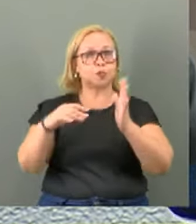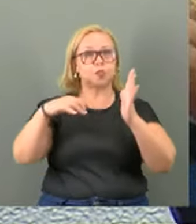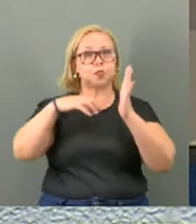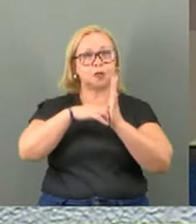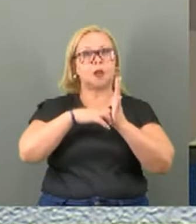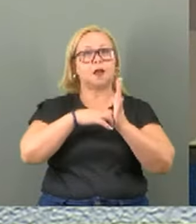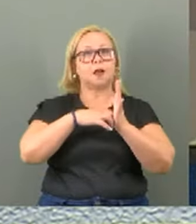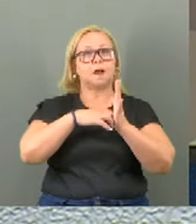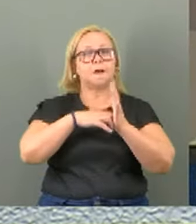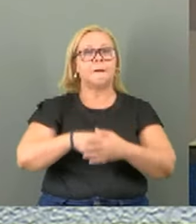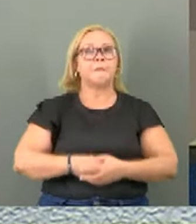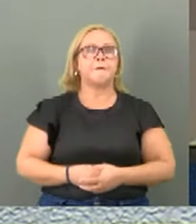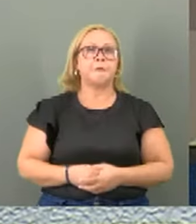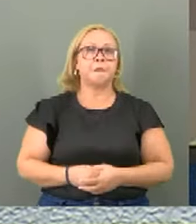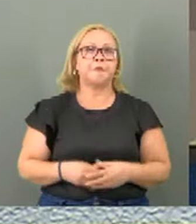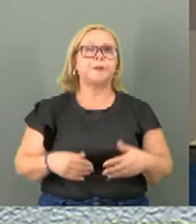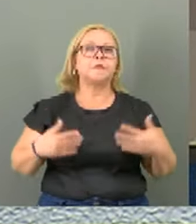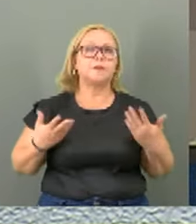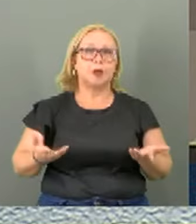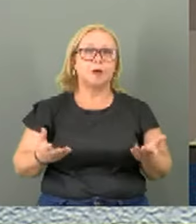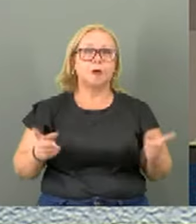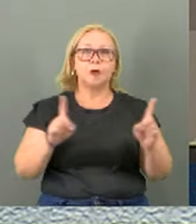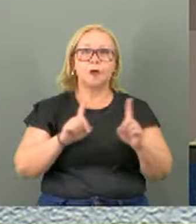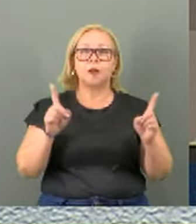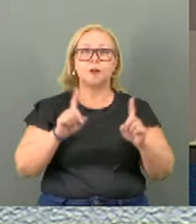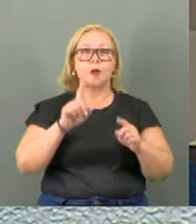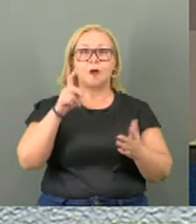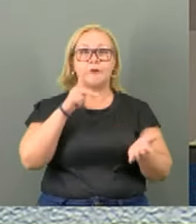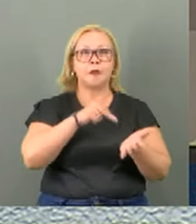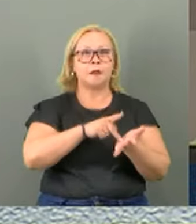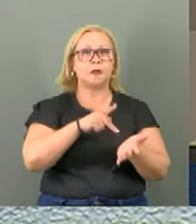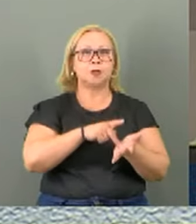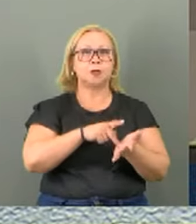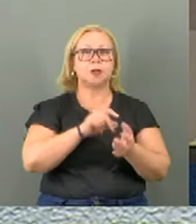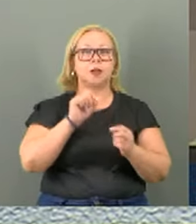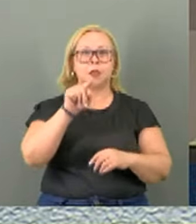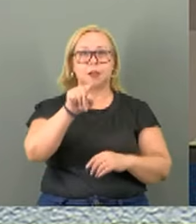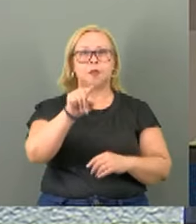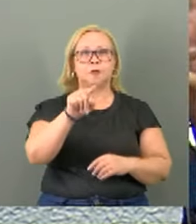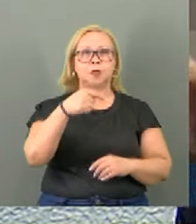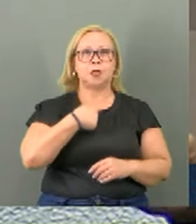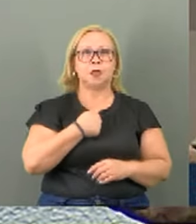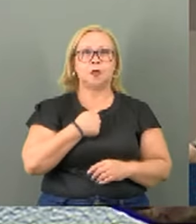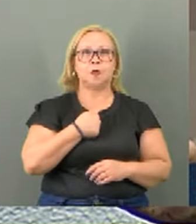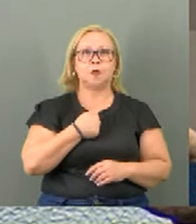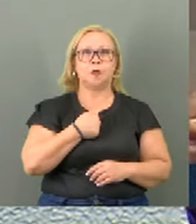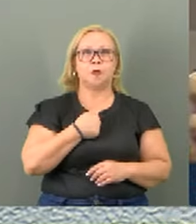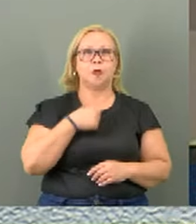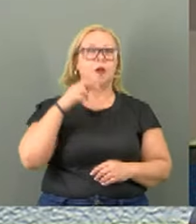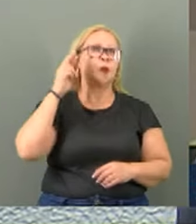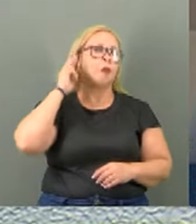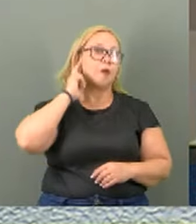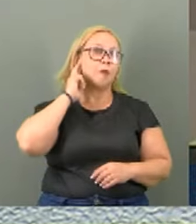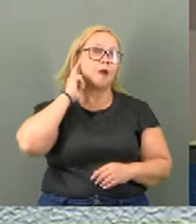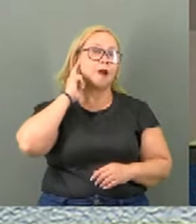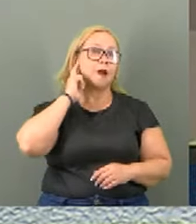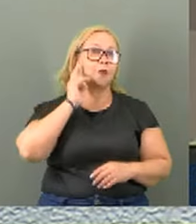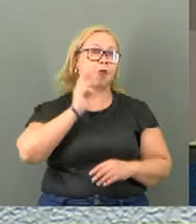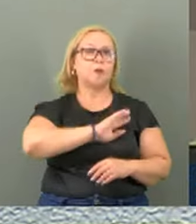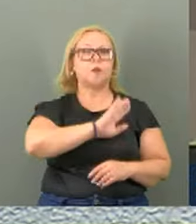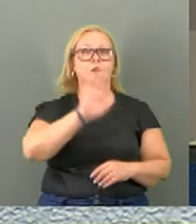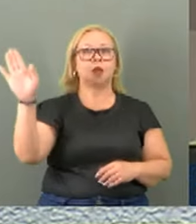Federal. Então, não é verdade que você, eu e o Romário, indo